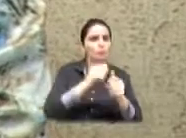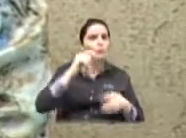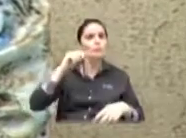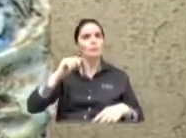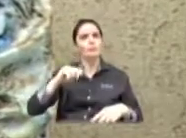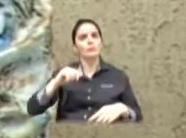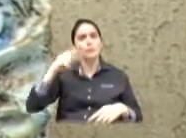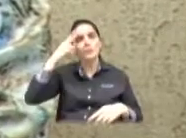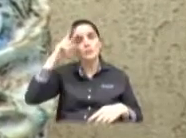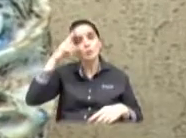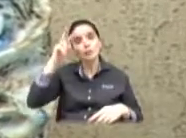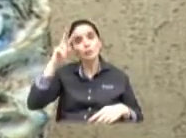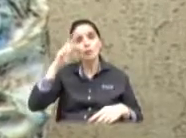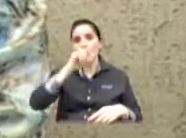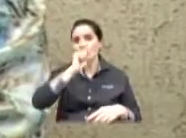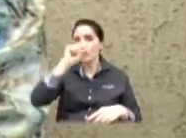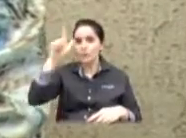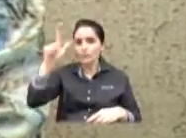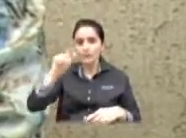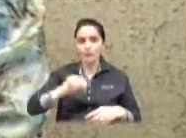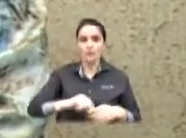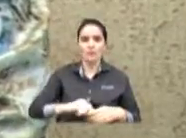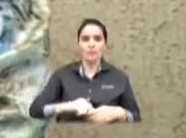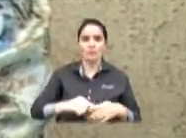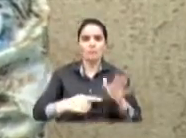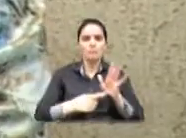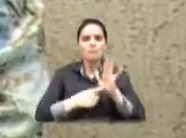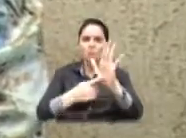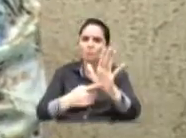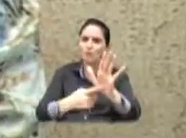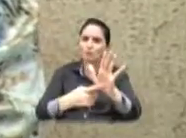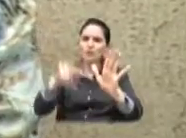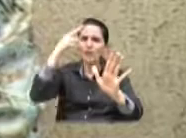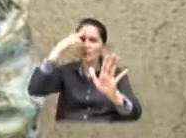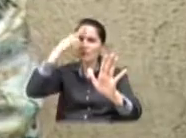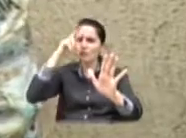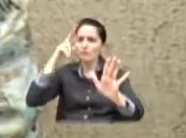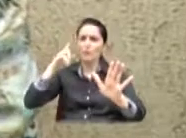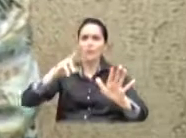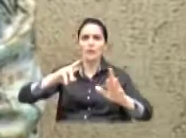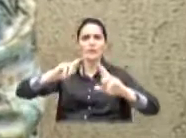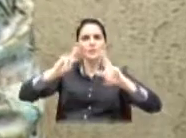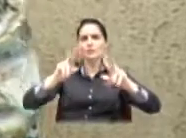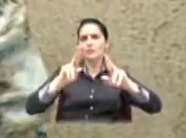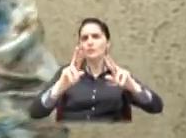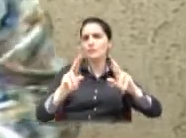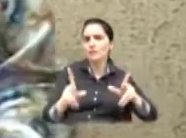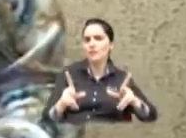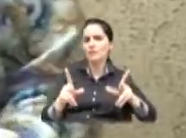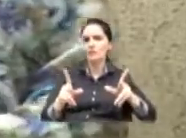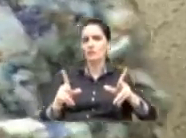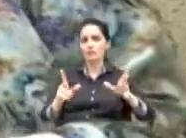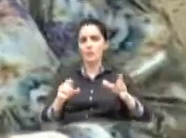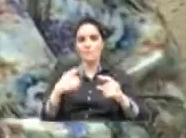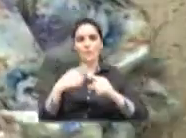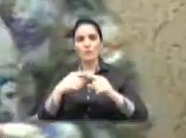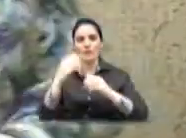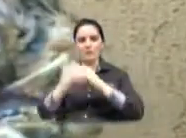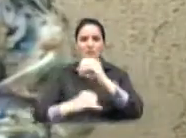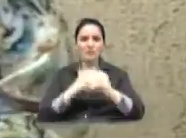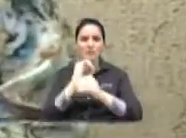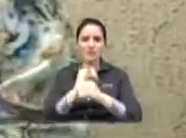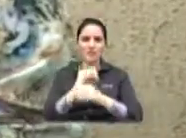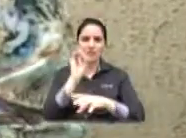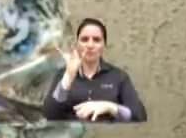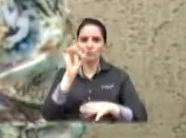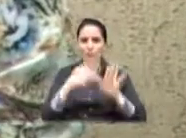ideia é mostrar um outro lado da vida que não está sendo explorado pela mídia então nós queremos o